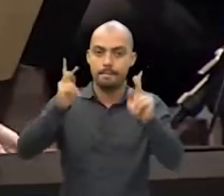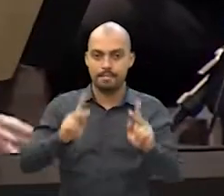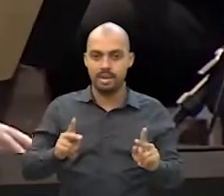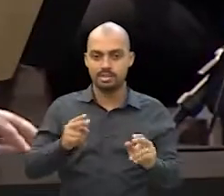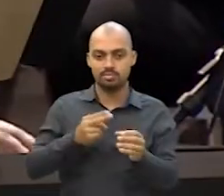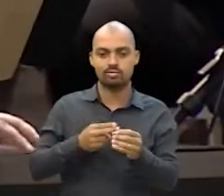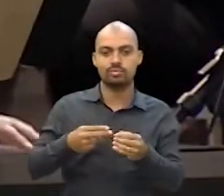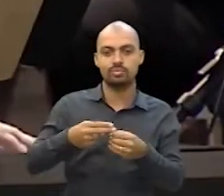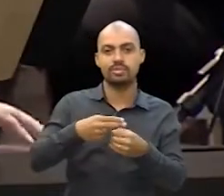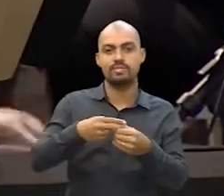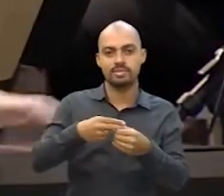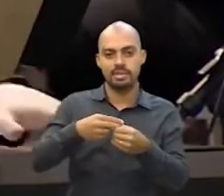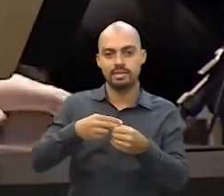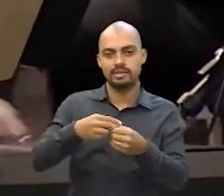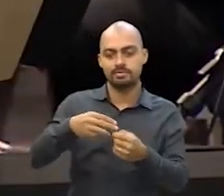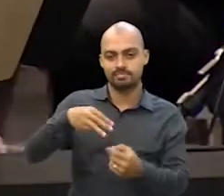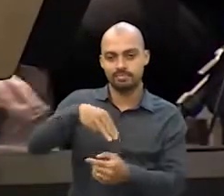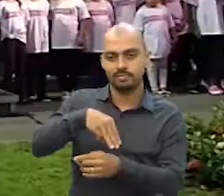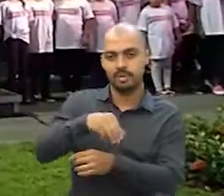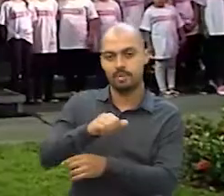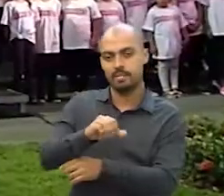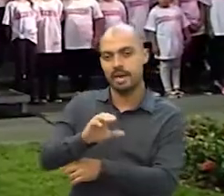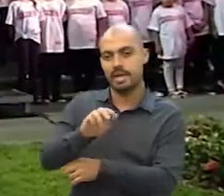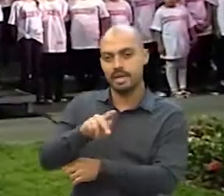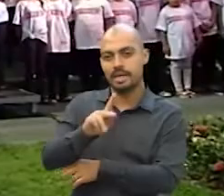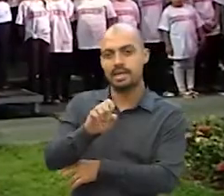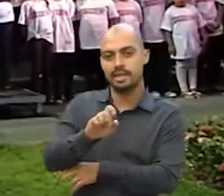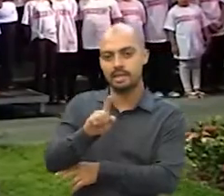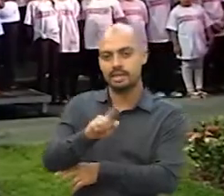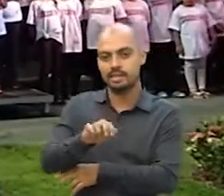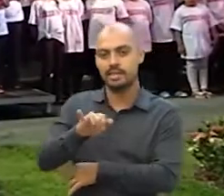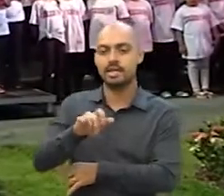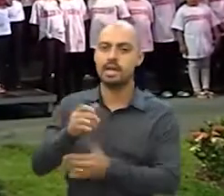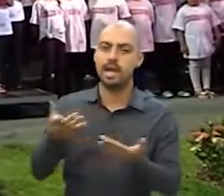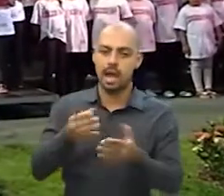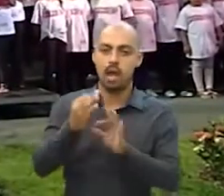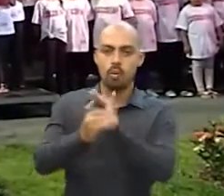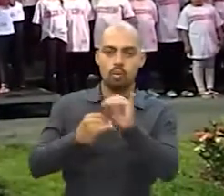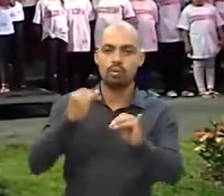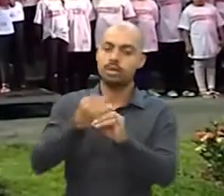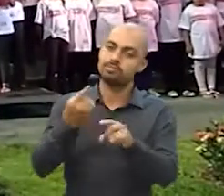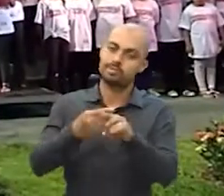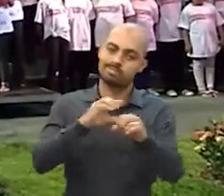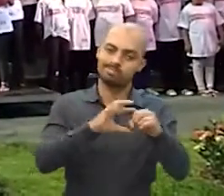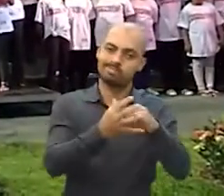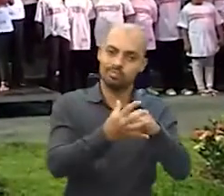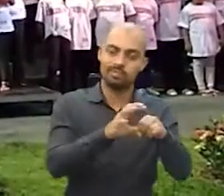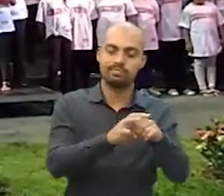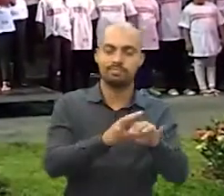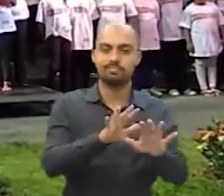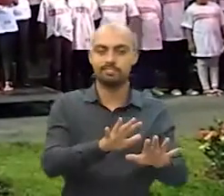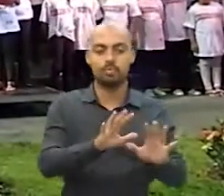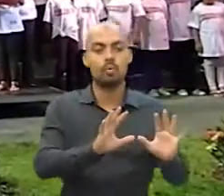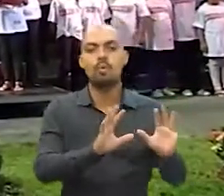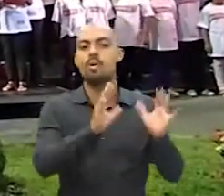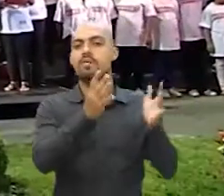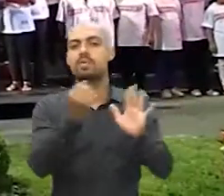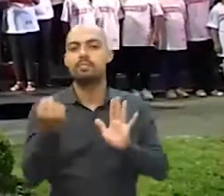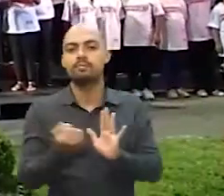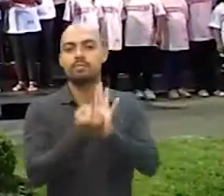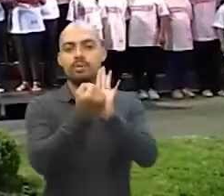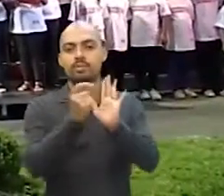Universidade Presbiteriana Mackenzie, será realizada online neste ano por causa da pandemia. O evento marca o início